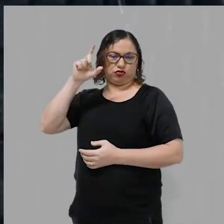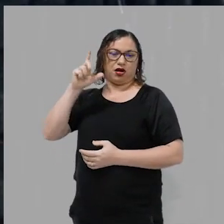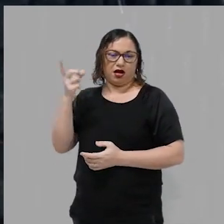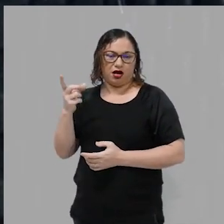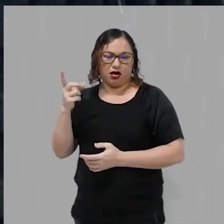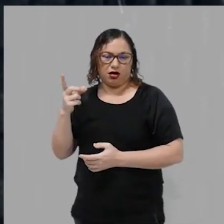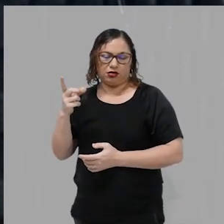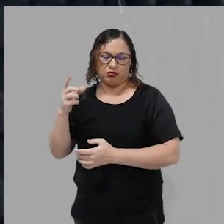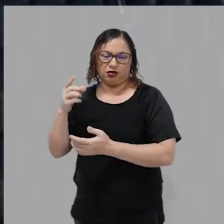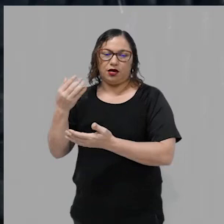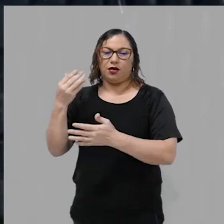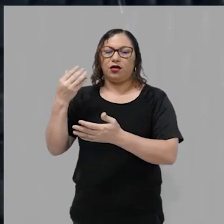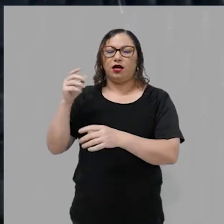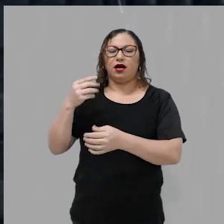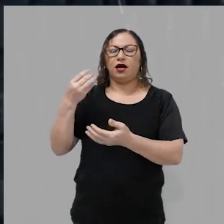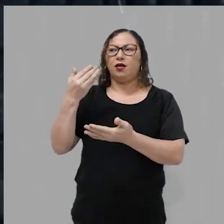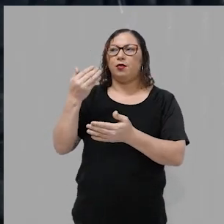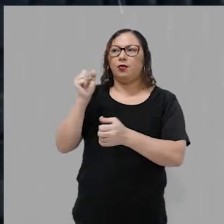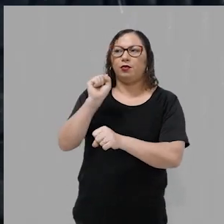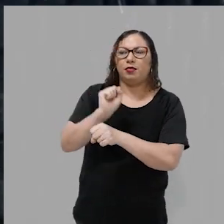o protetor deles faleceu.